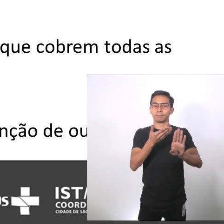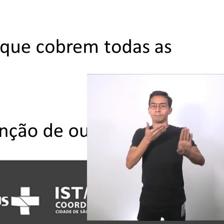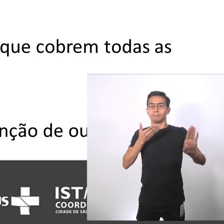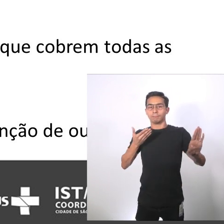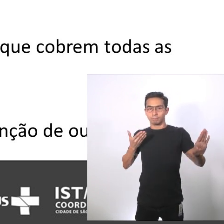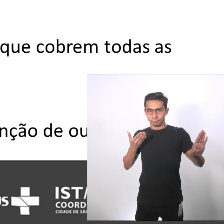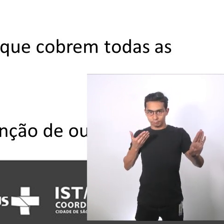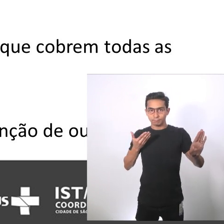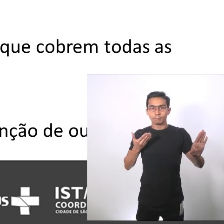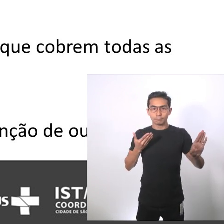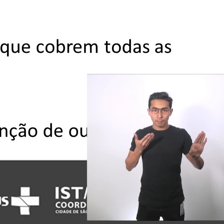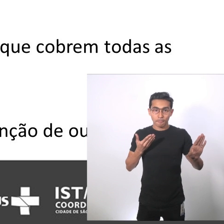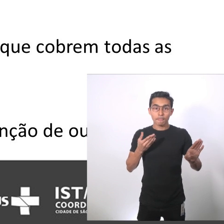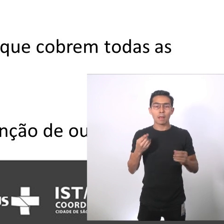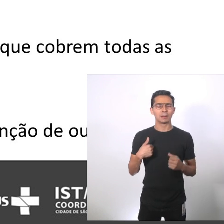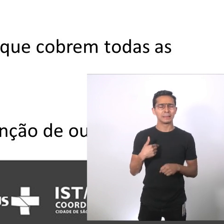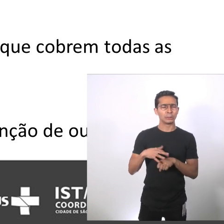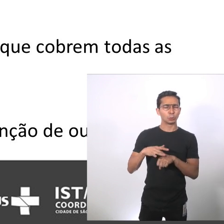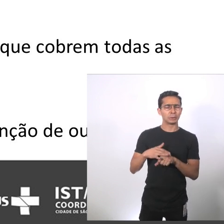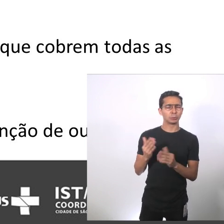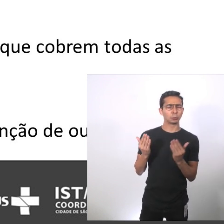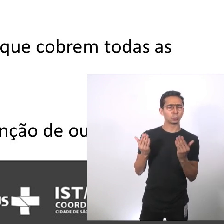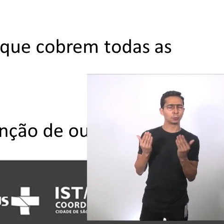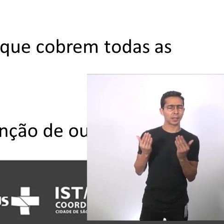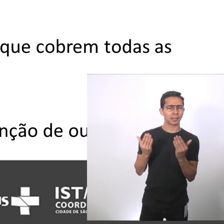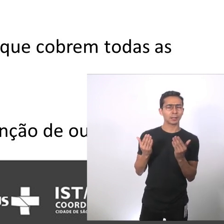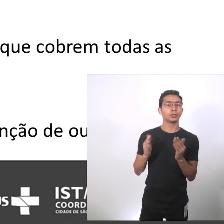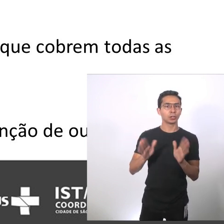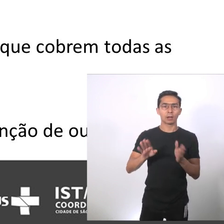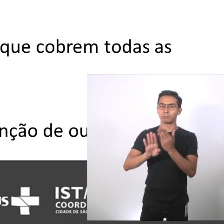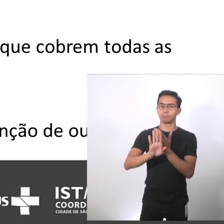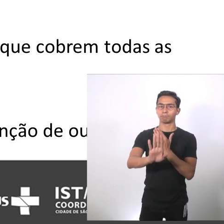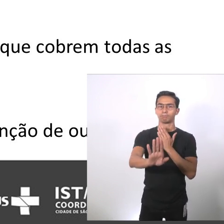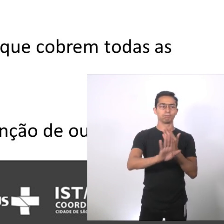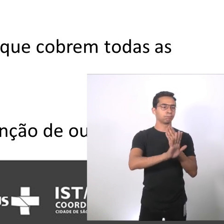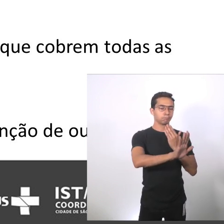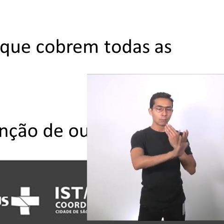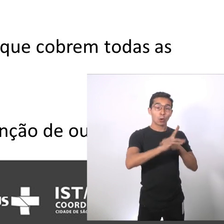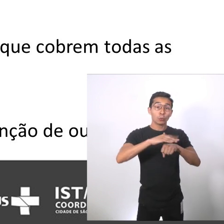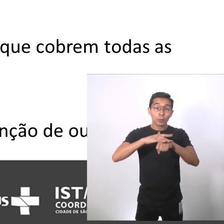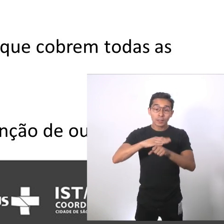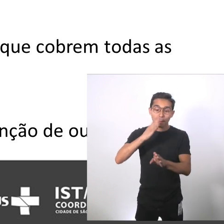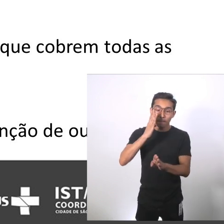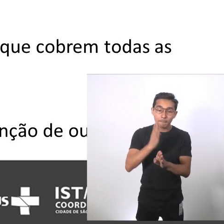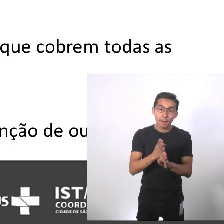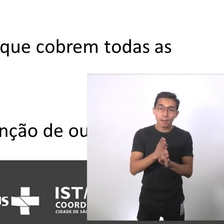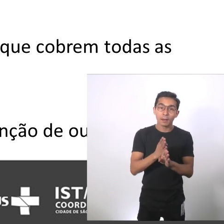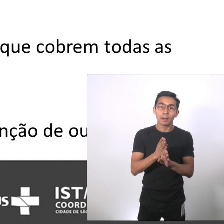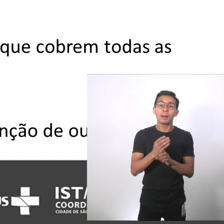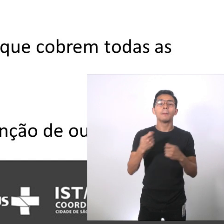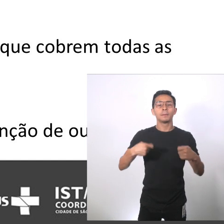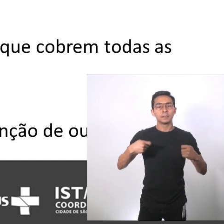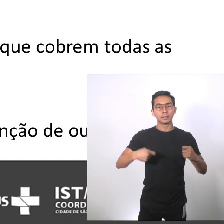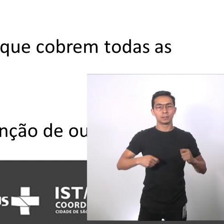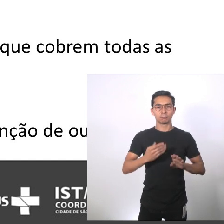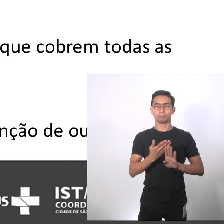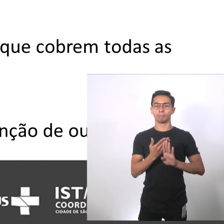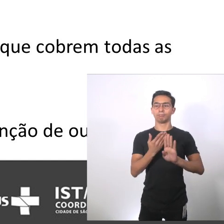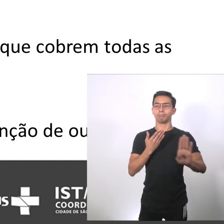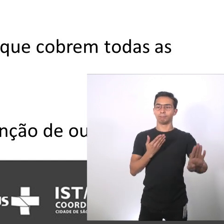desde a suspeita, após a confirmação, realizar o isolamento até a reepitelização.